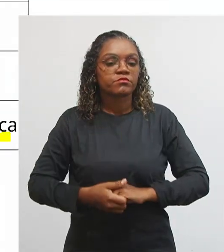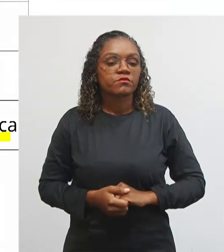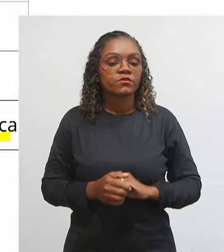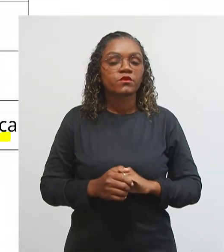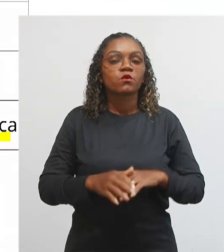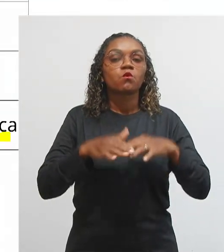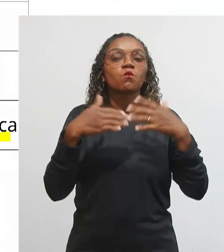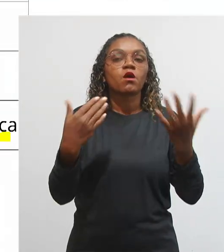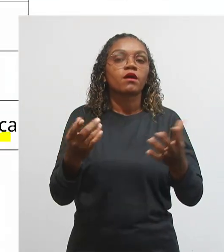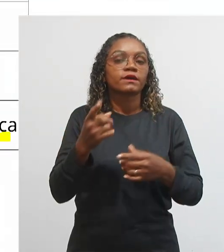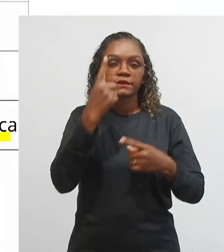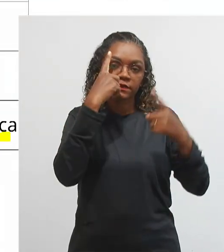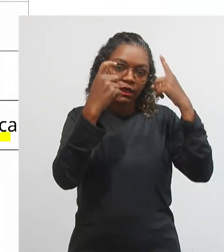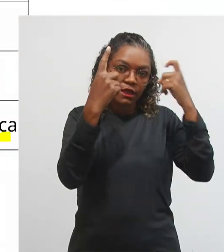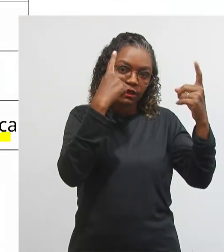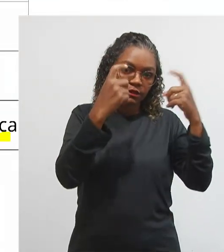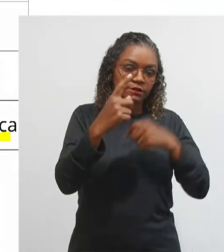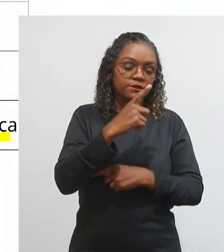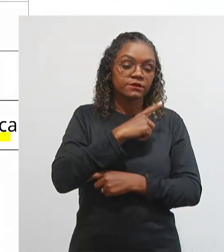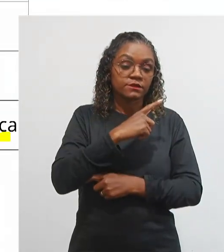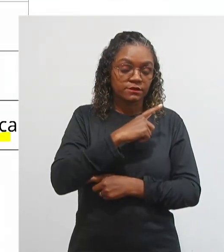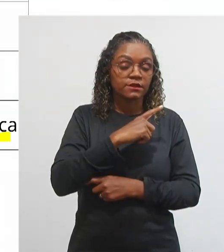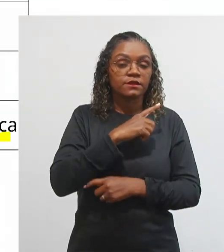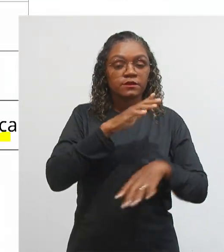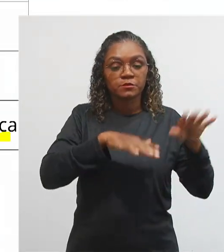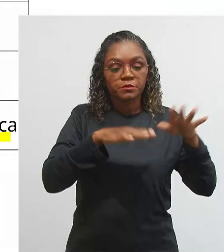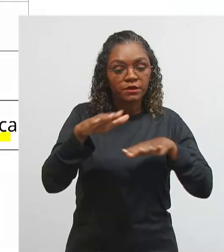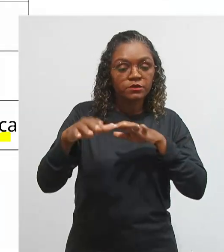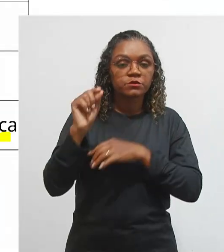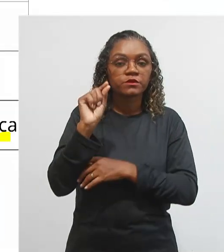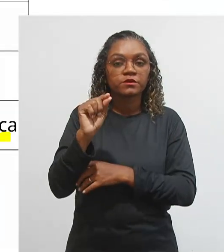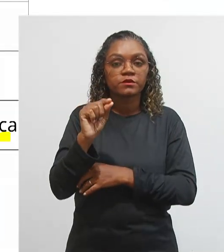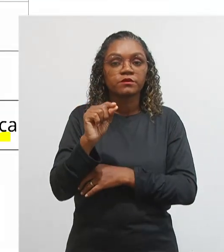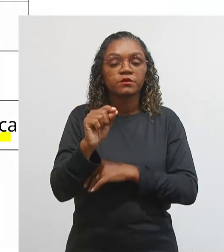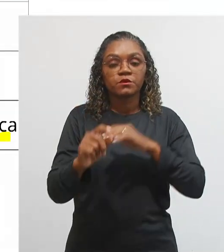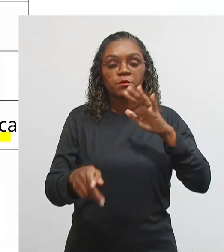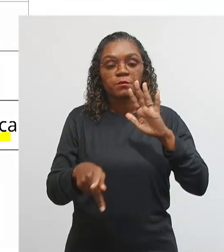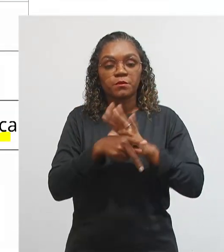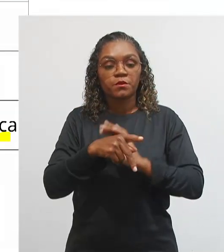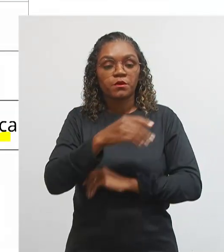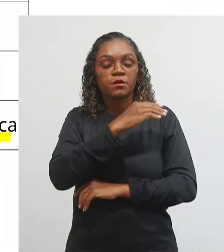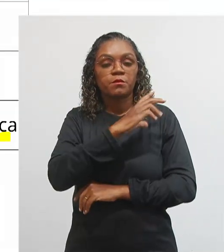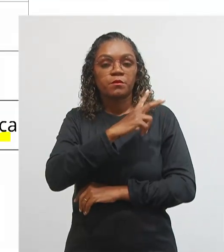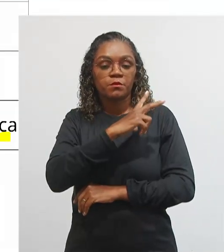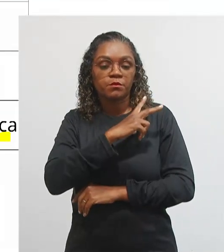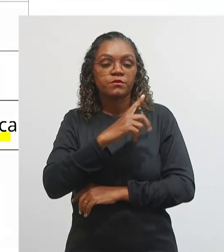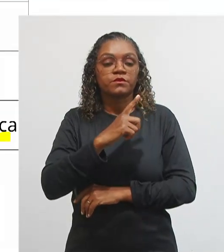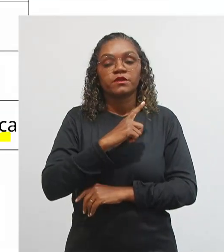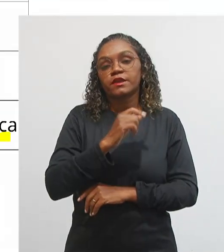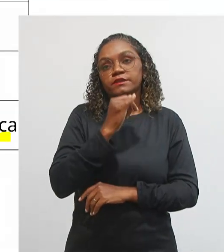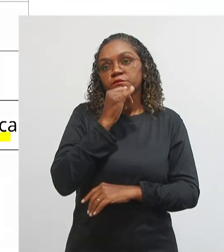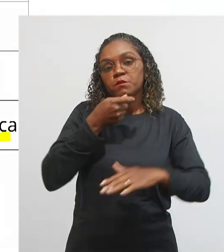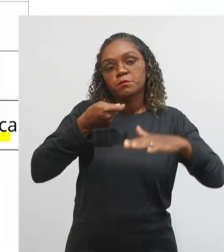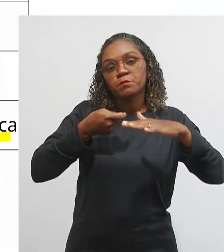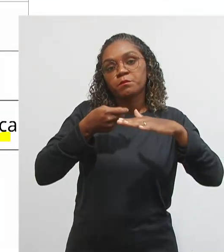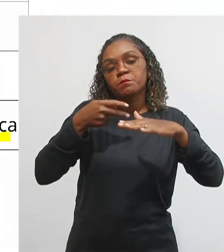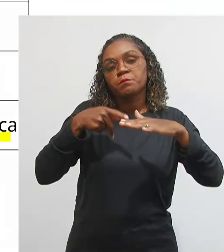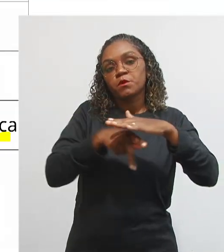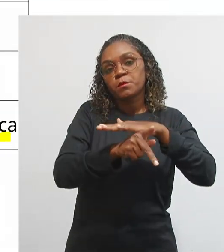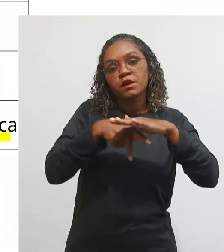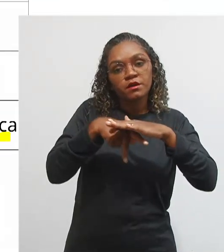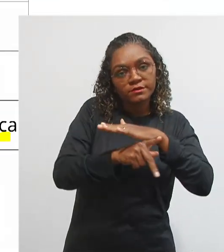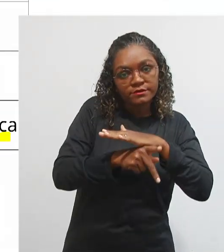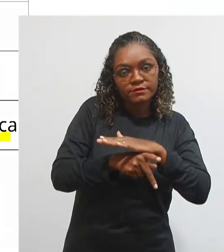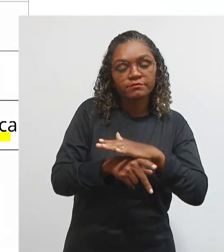Ideias. Também, a gente tem ideias vendidas pelo setor privado, como uma poupança para aposentadoria, e também uma